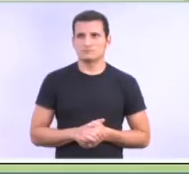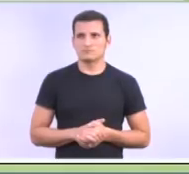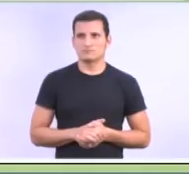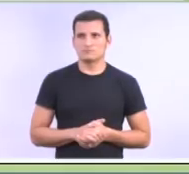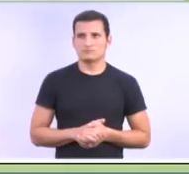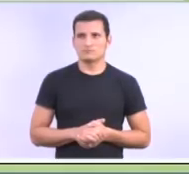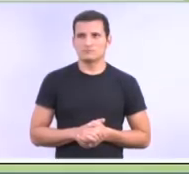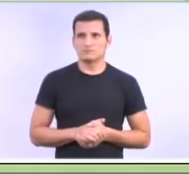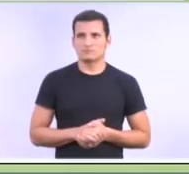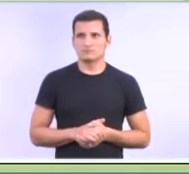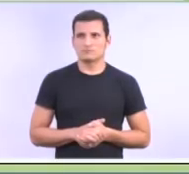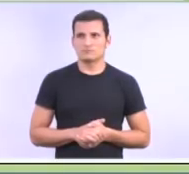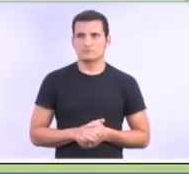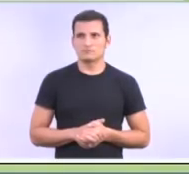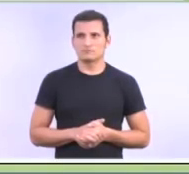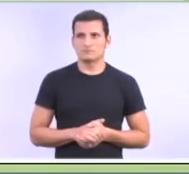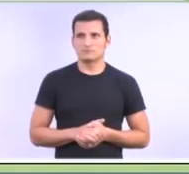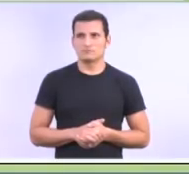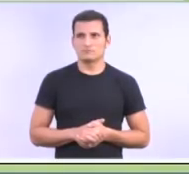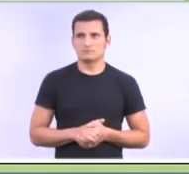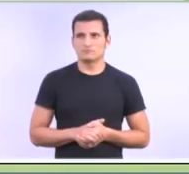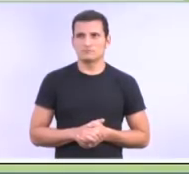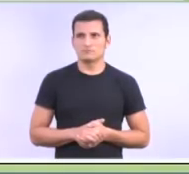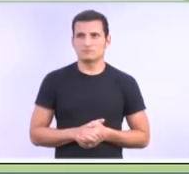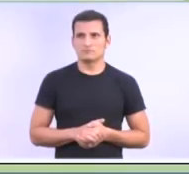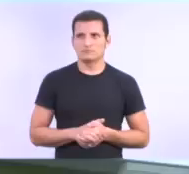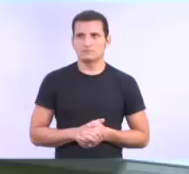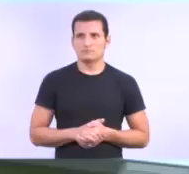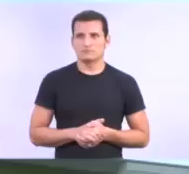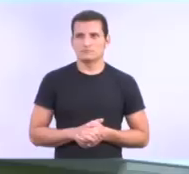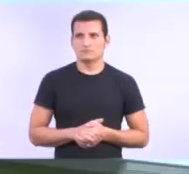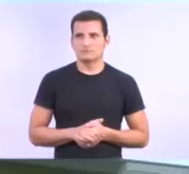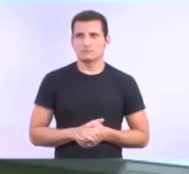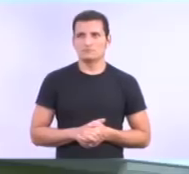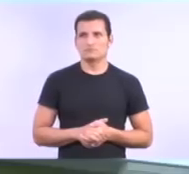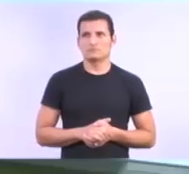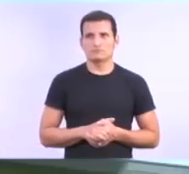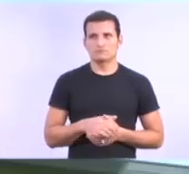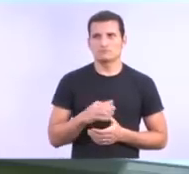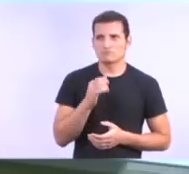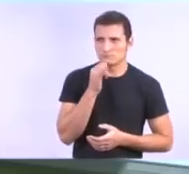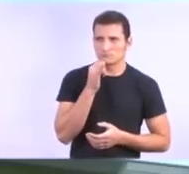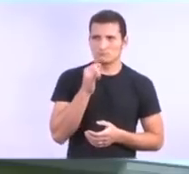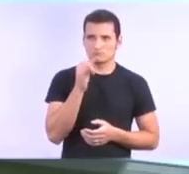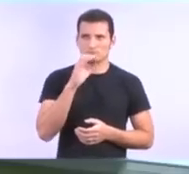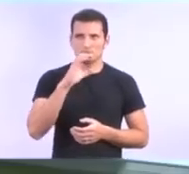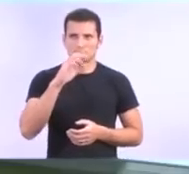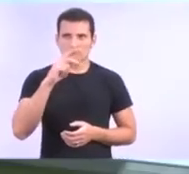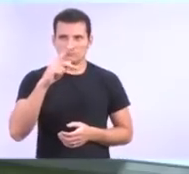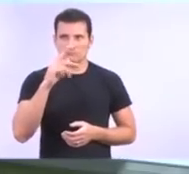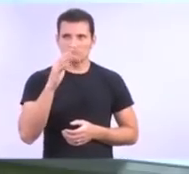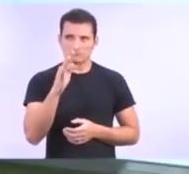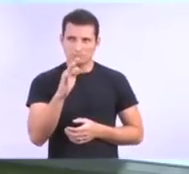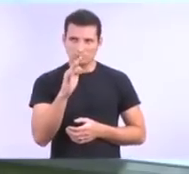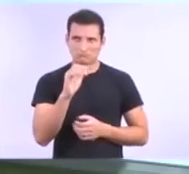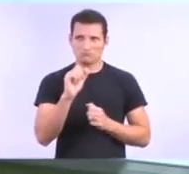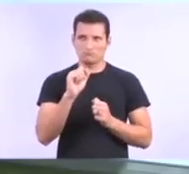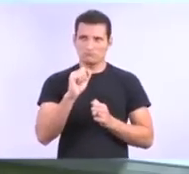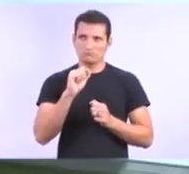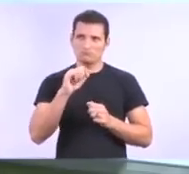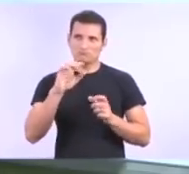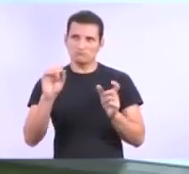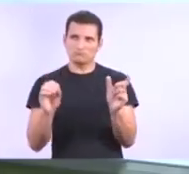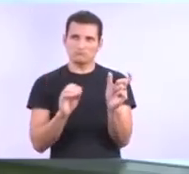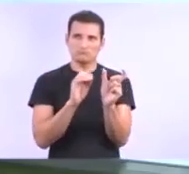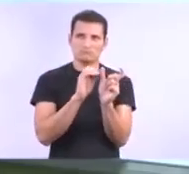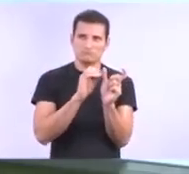lá no CPF do cliente. Aí o guarda-costa vai olhar, será que esse CPF é válido? Será que eu vou colocar lá no cadastro de cliente